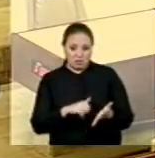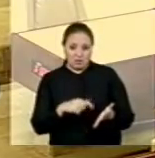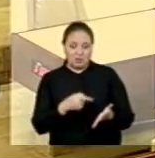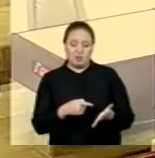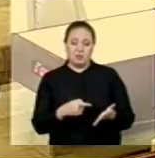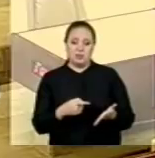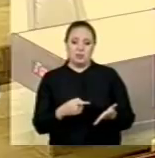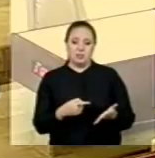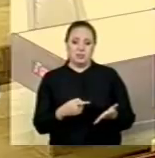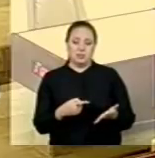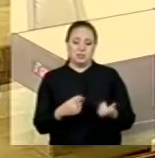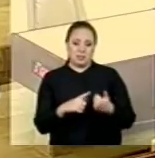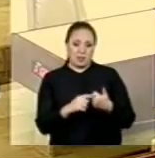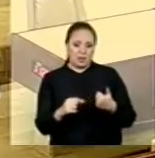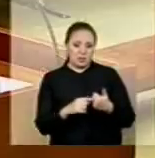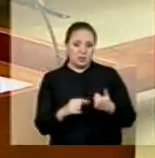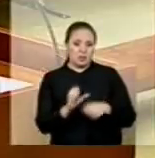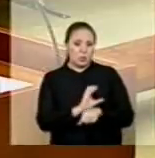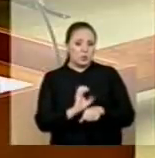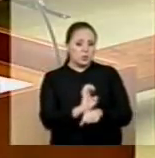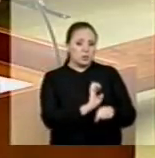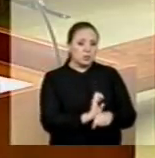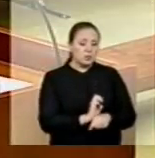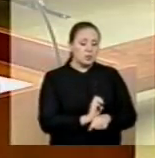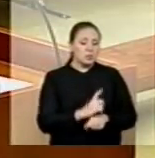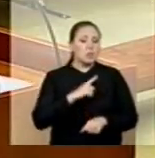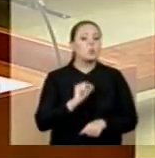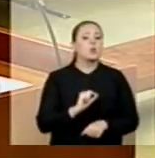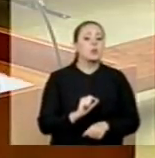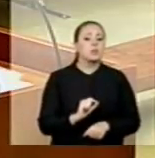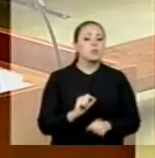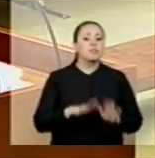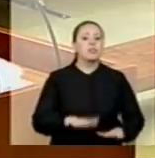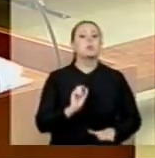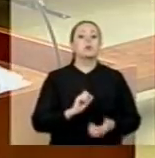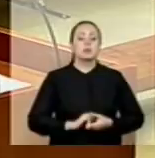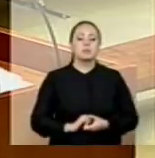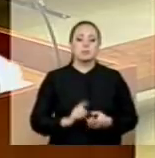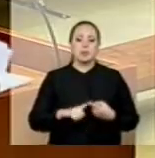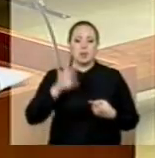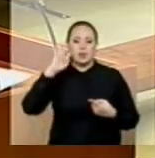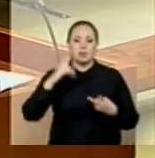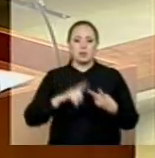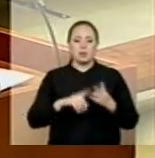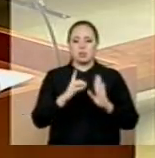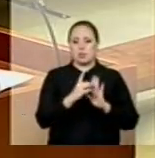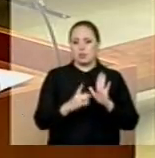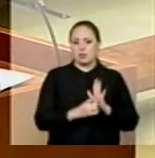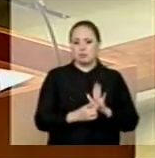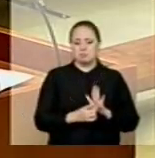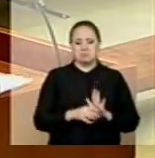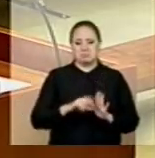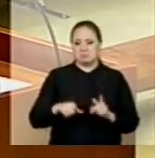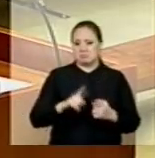se retirarmos esses dispositivos das constituições estaduais, o que sobra? Sobram resoluções, sobram decretos que não são